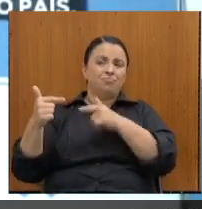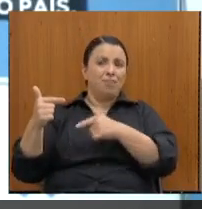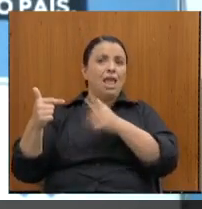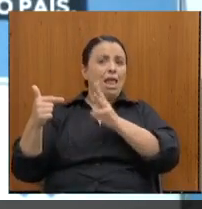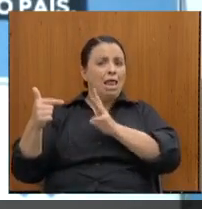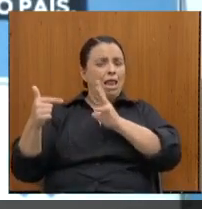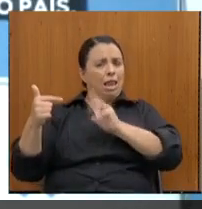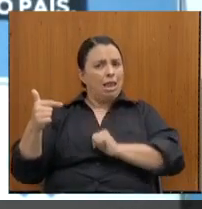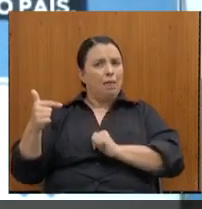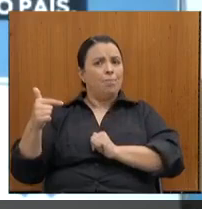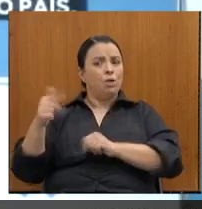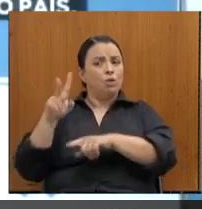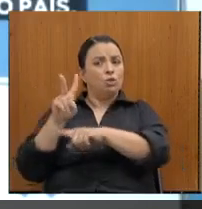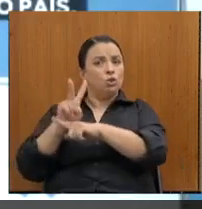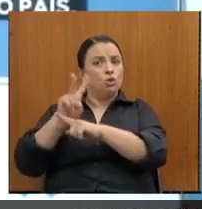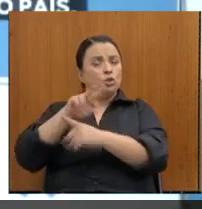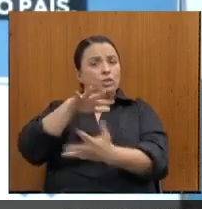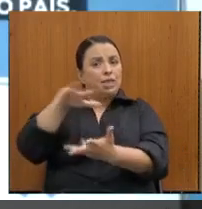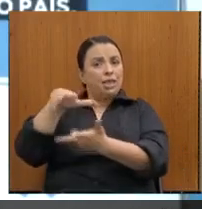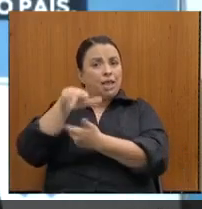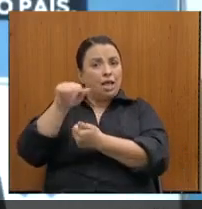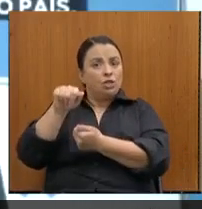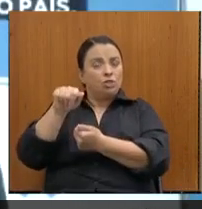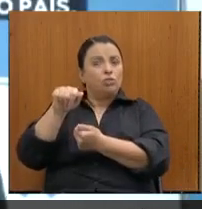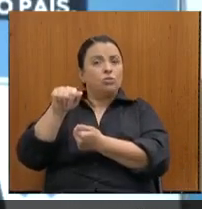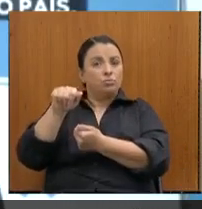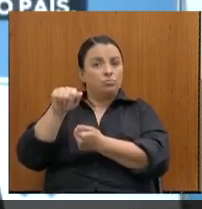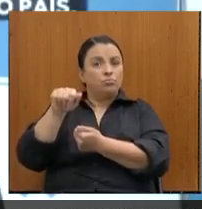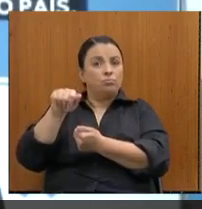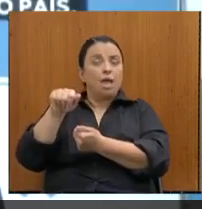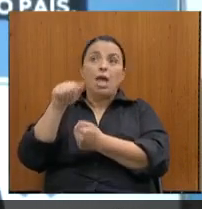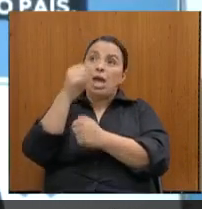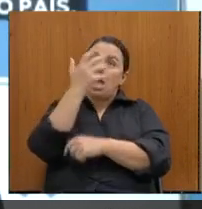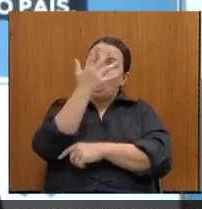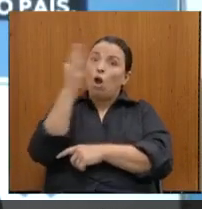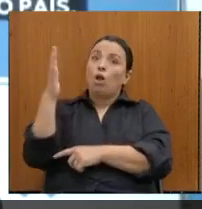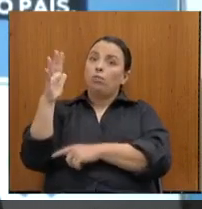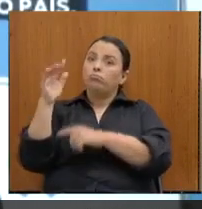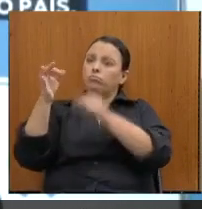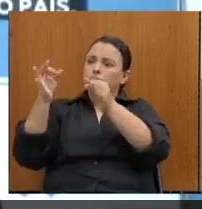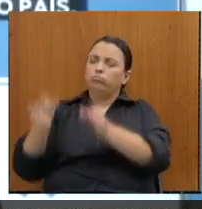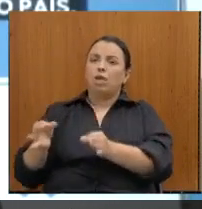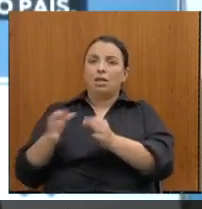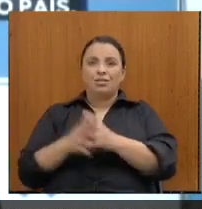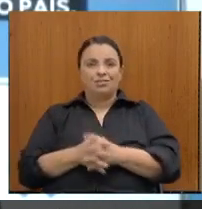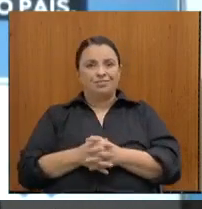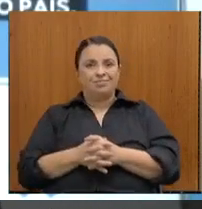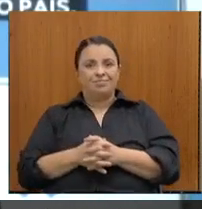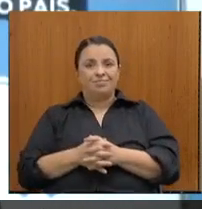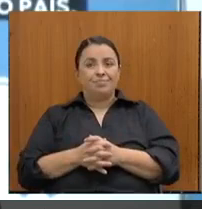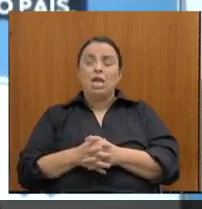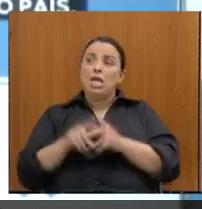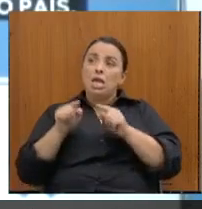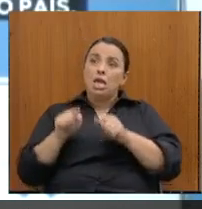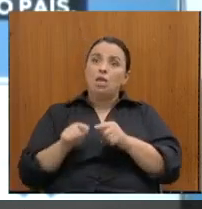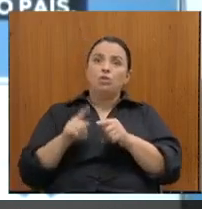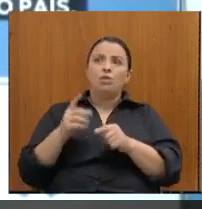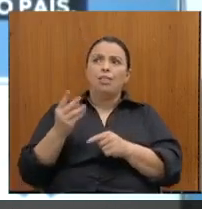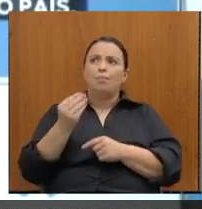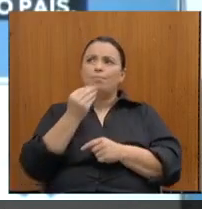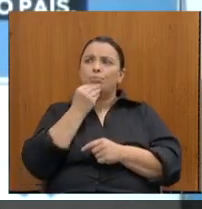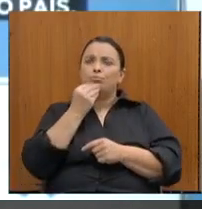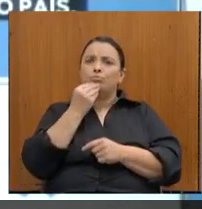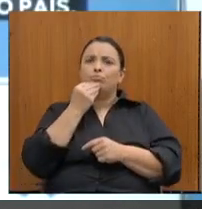ecologicamente correto e para nós duas que nós temos uma grande leque de oportunidades que se abre que não